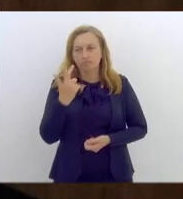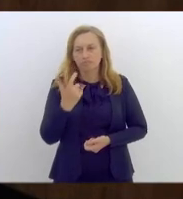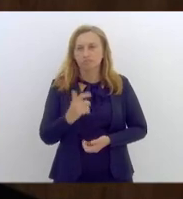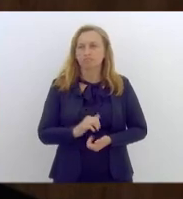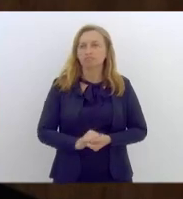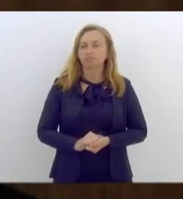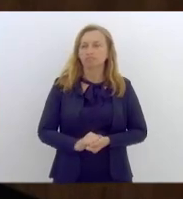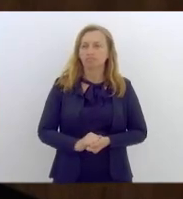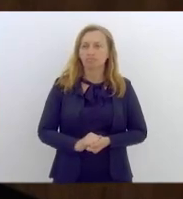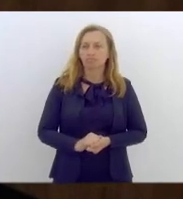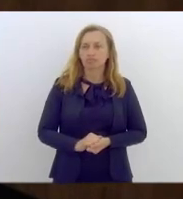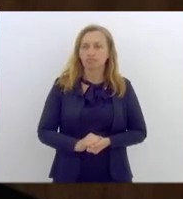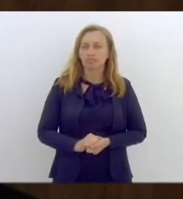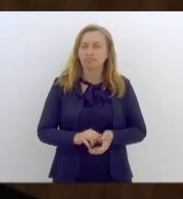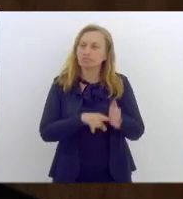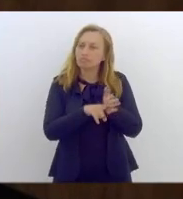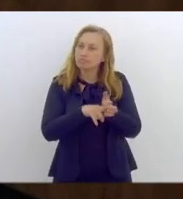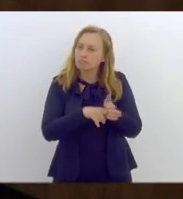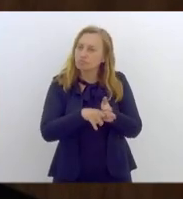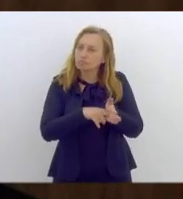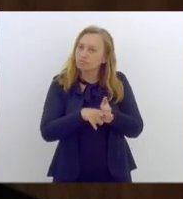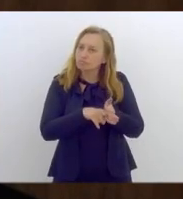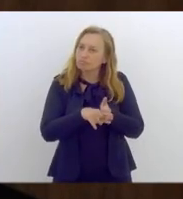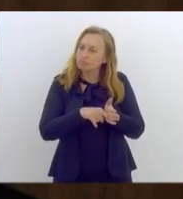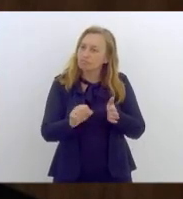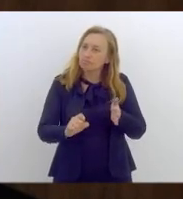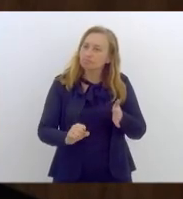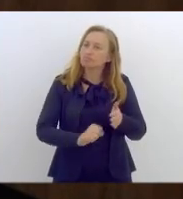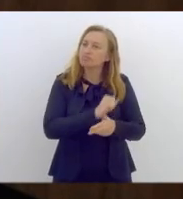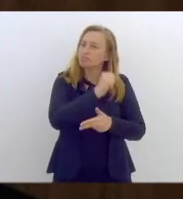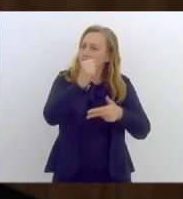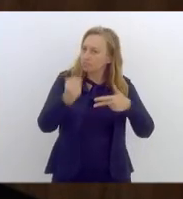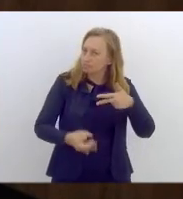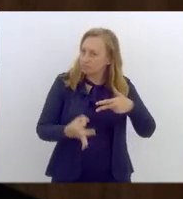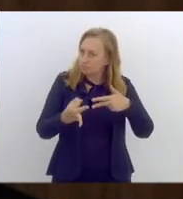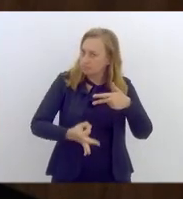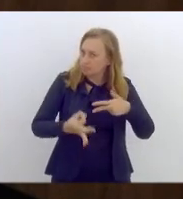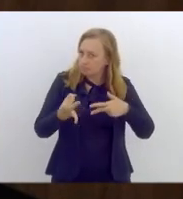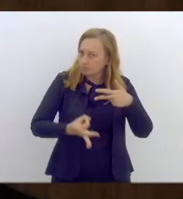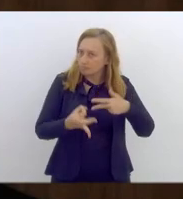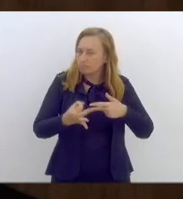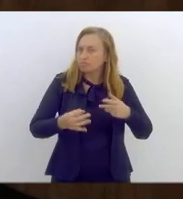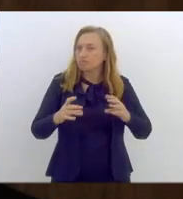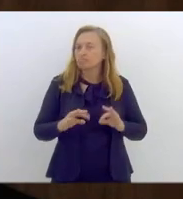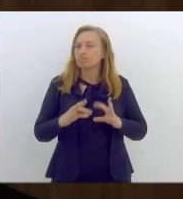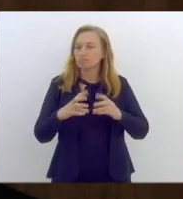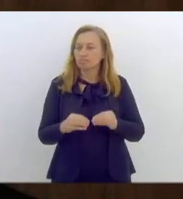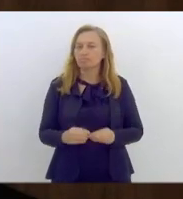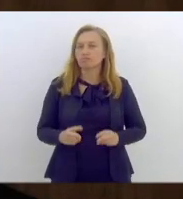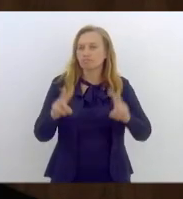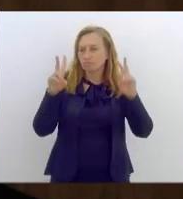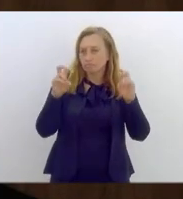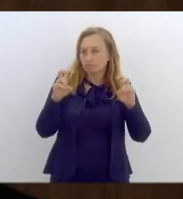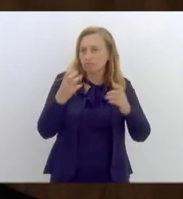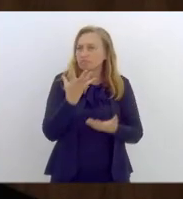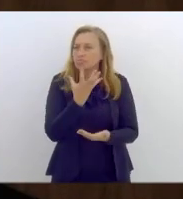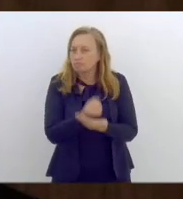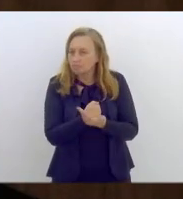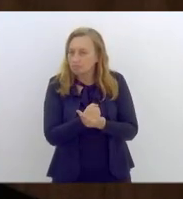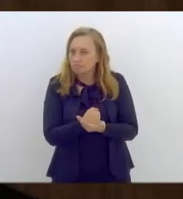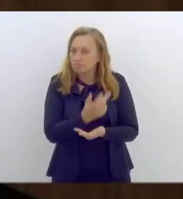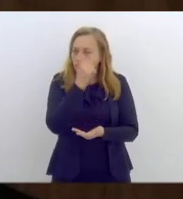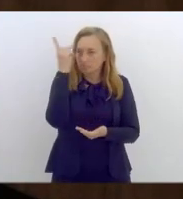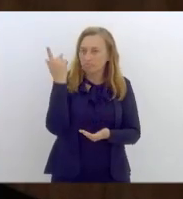passa pela análise do Poder Judiciário porque toda essa questão do registro de